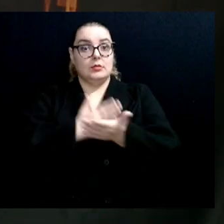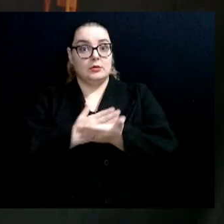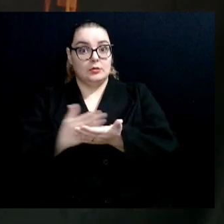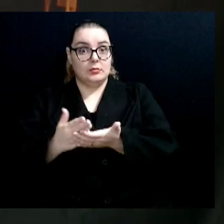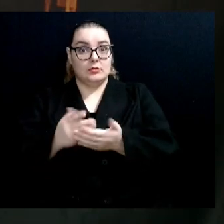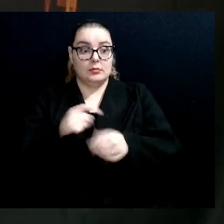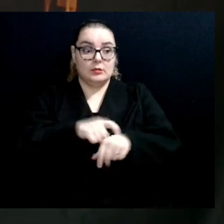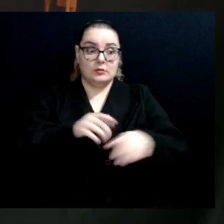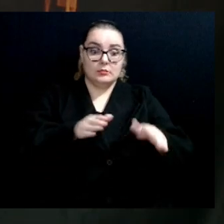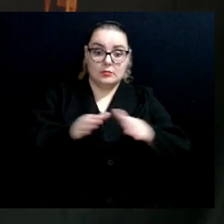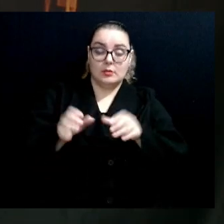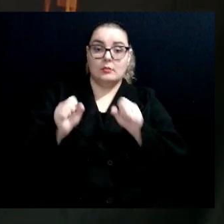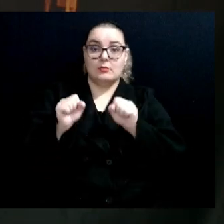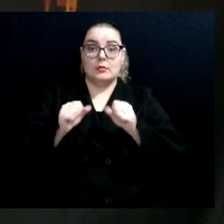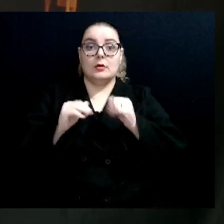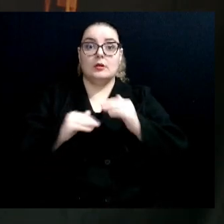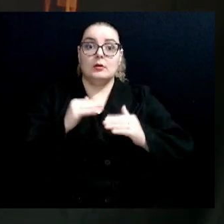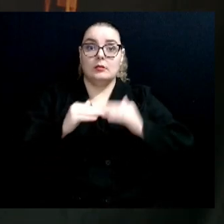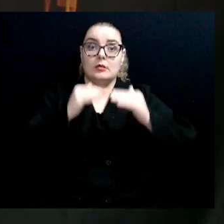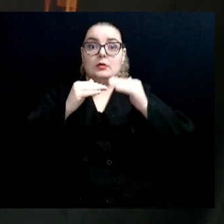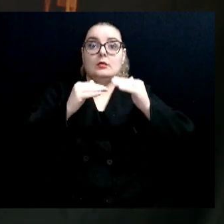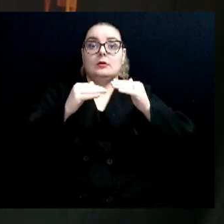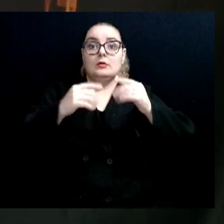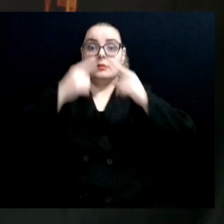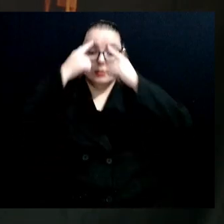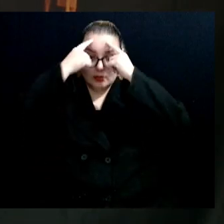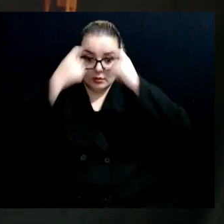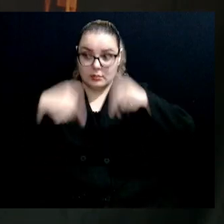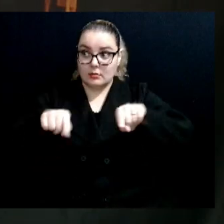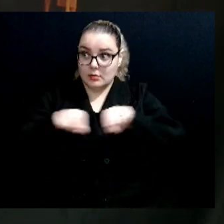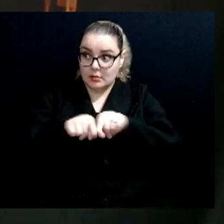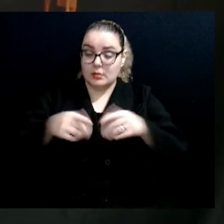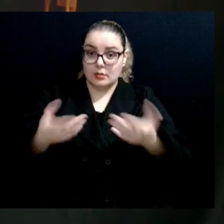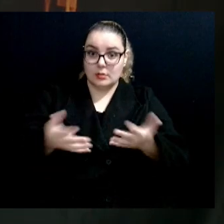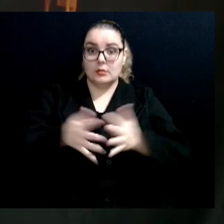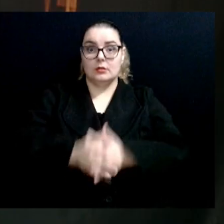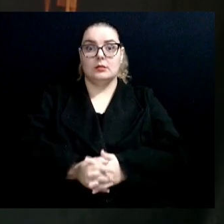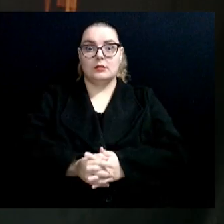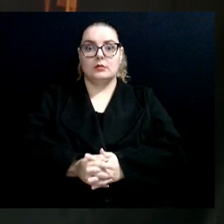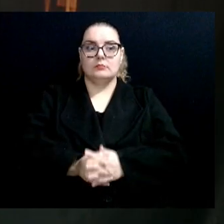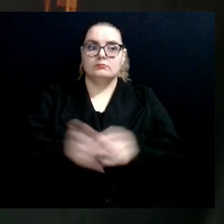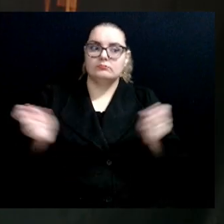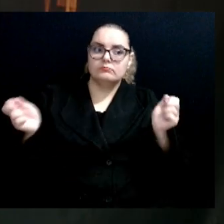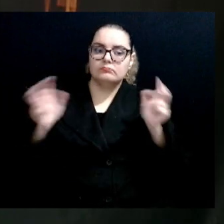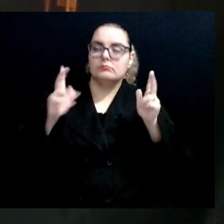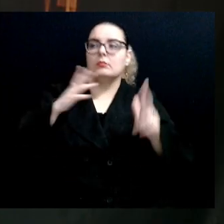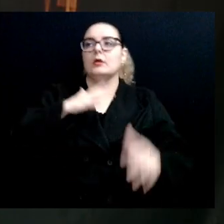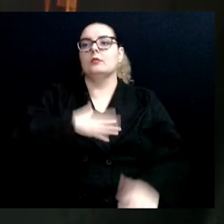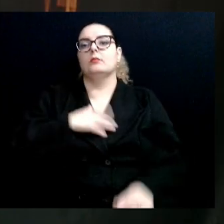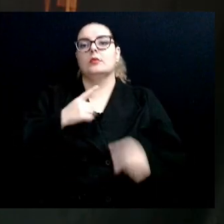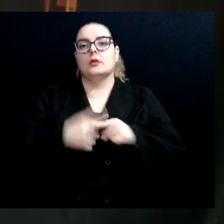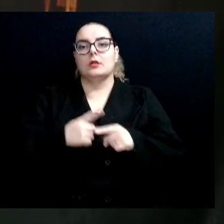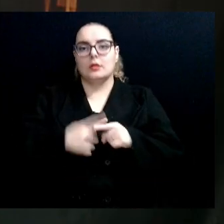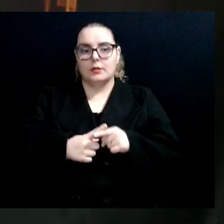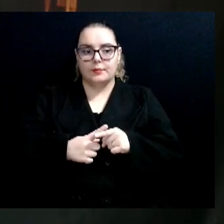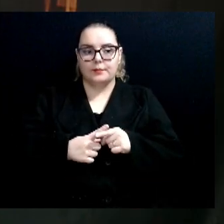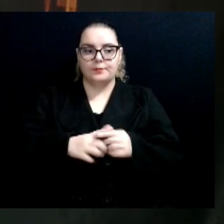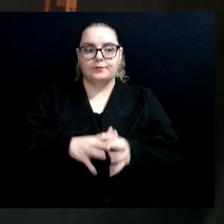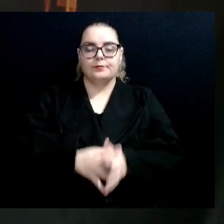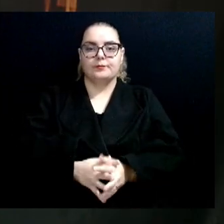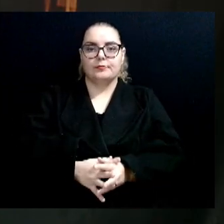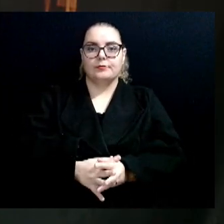pode desenvolver a questão da violência. E aí também me chama a atenção porque pode ser